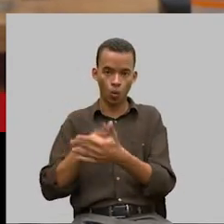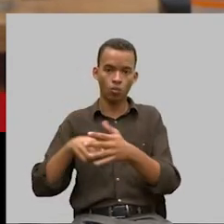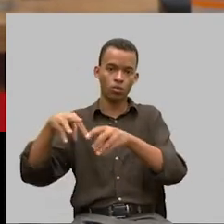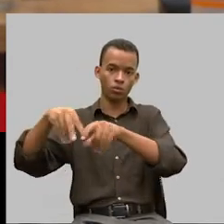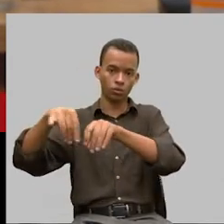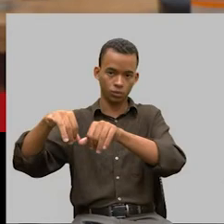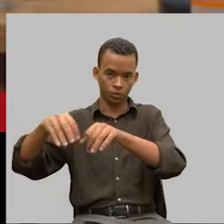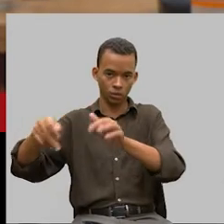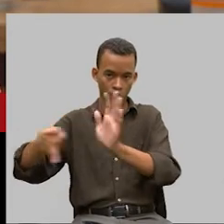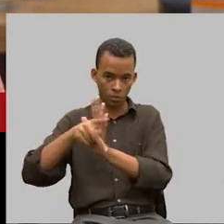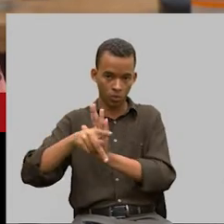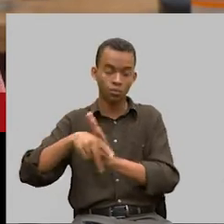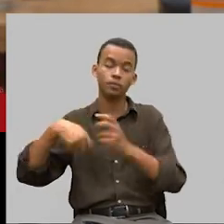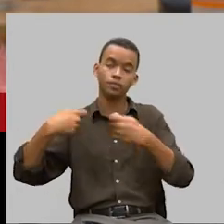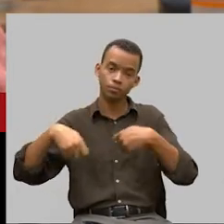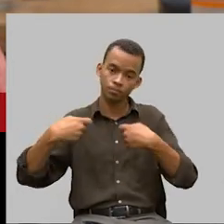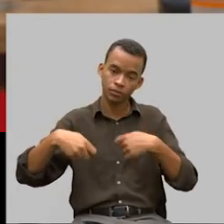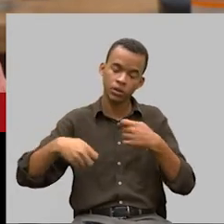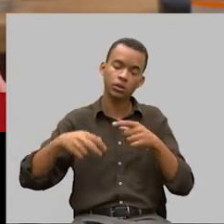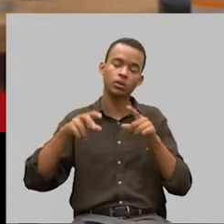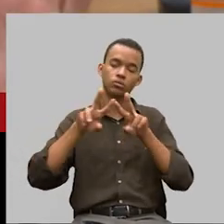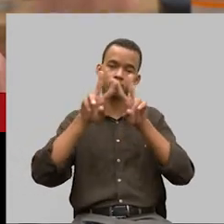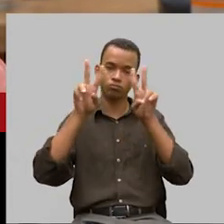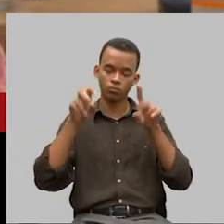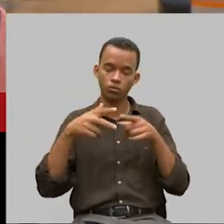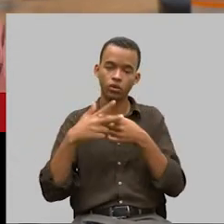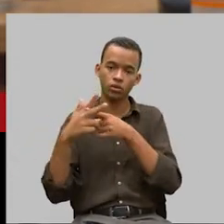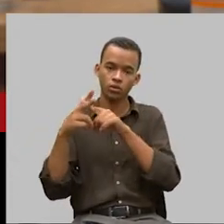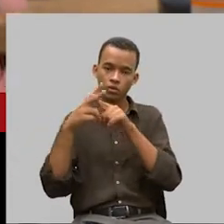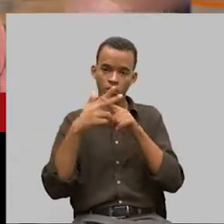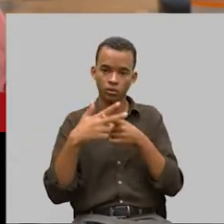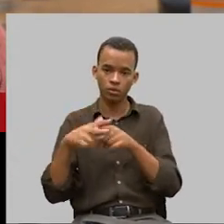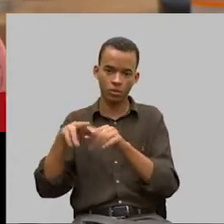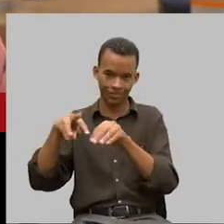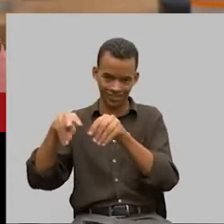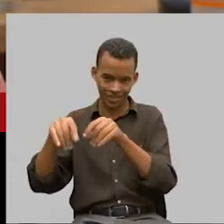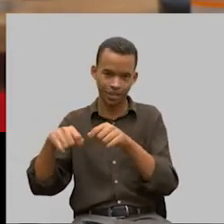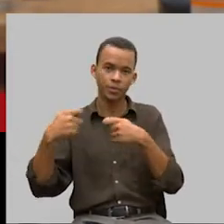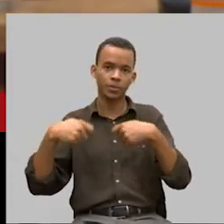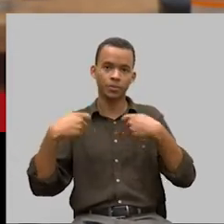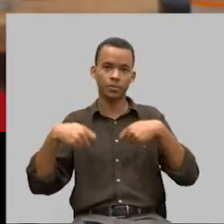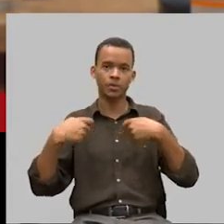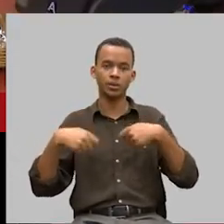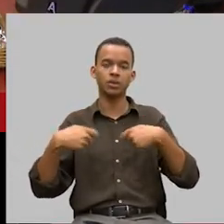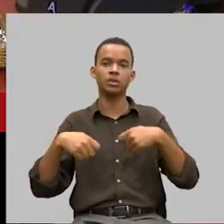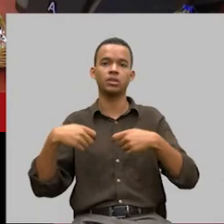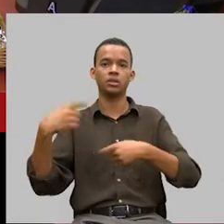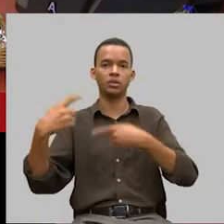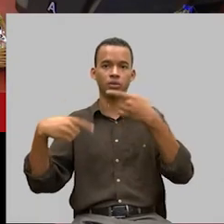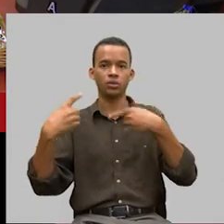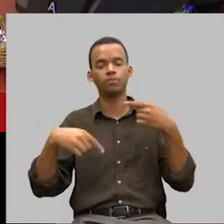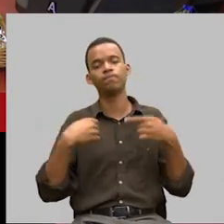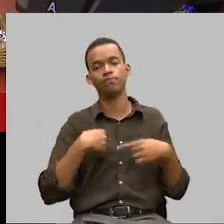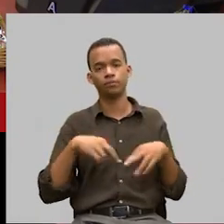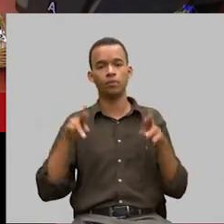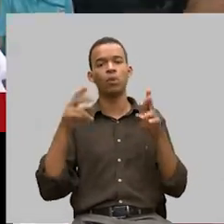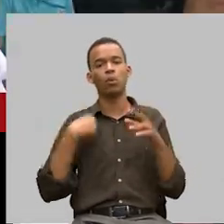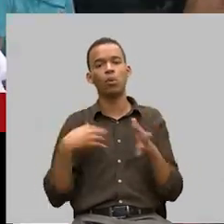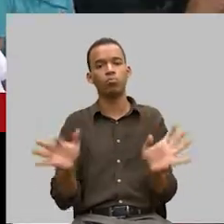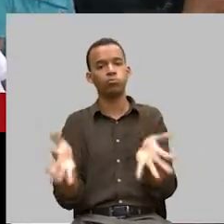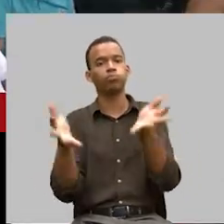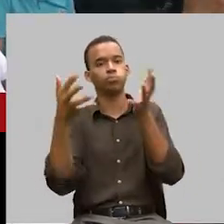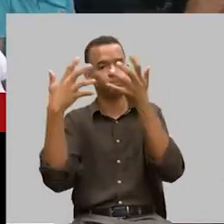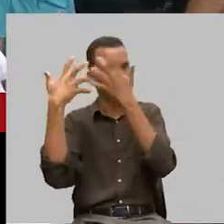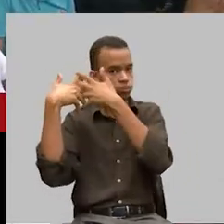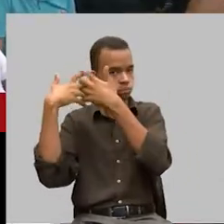agrária Então são provocações espero que eu tenha cutucado obrigado muito obrigado